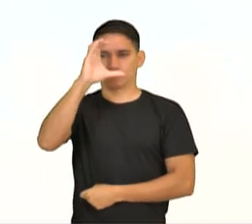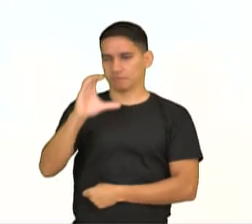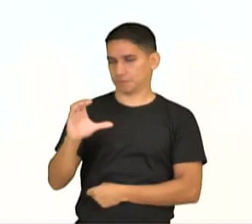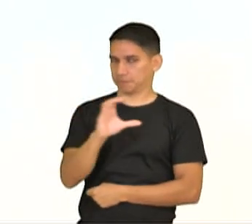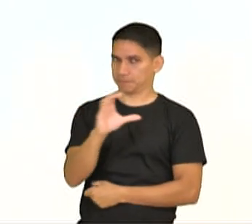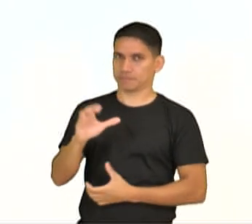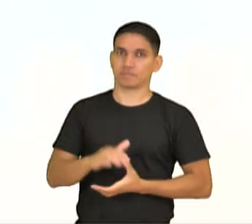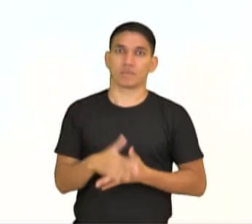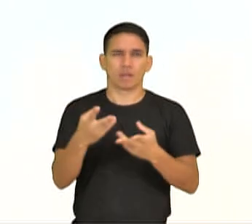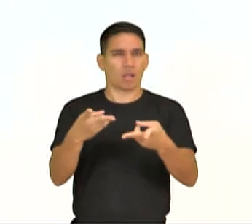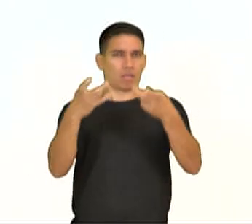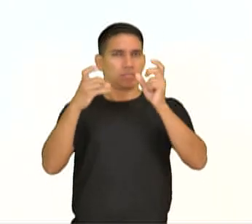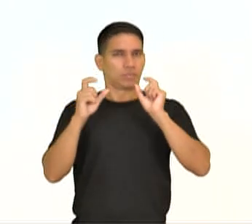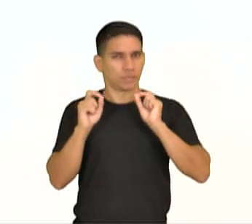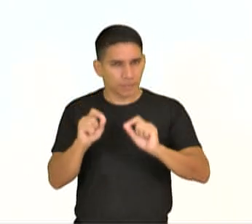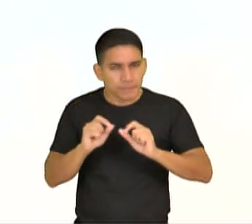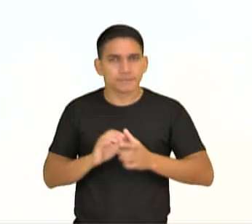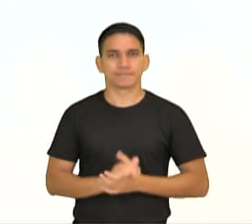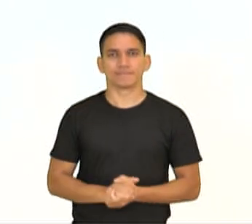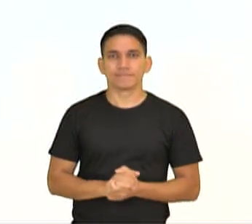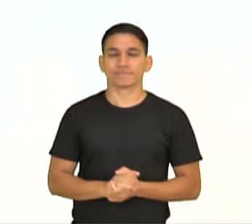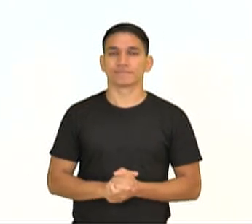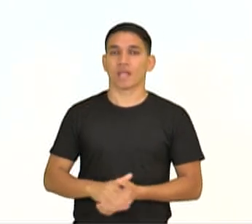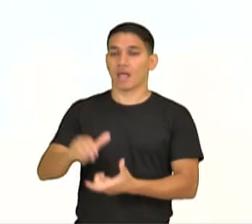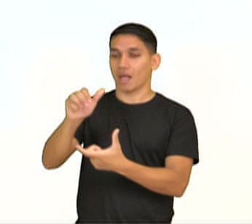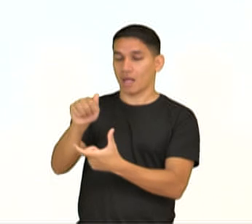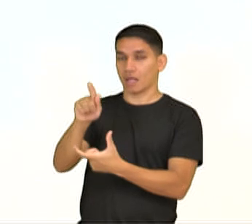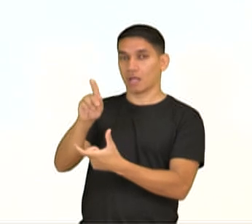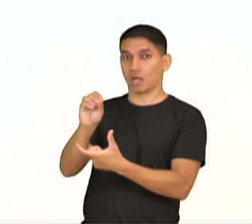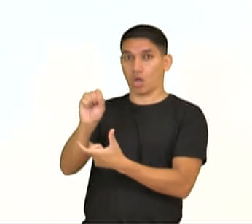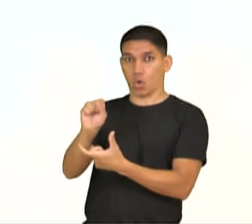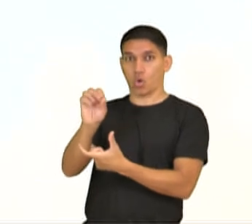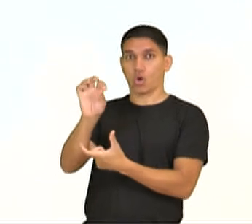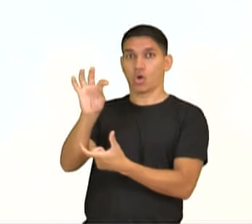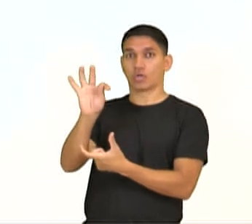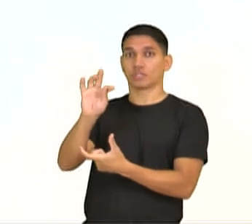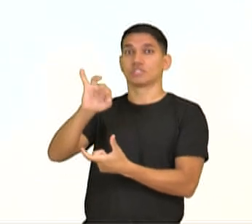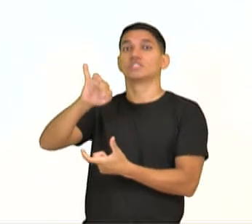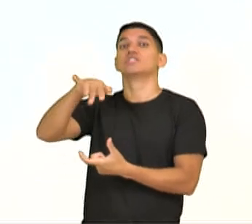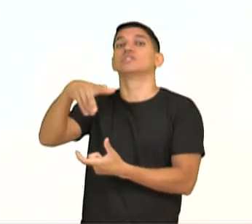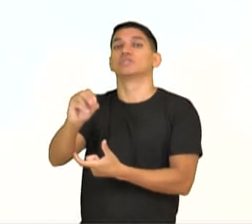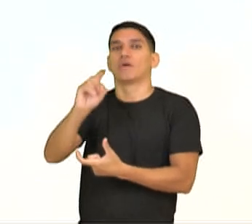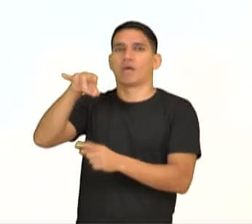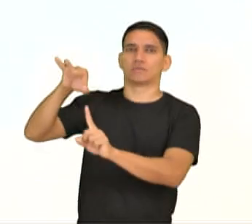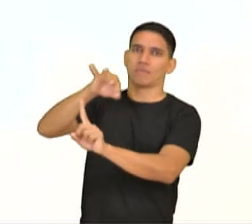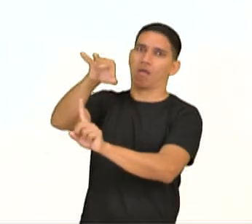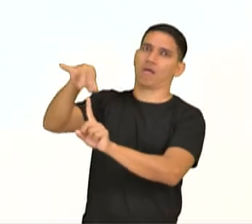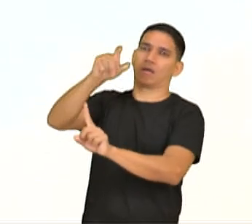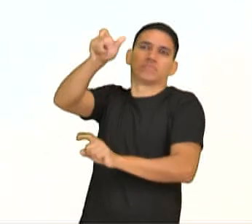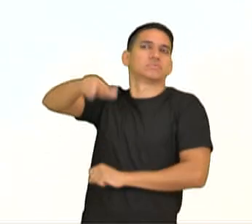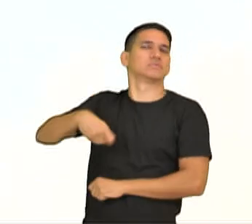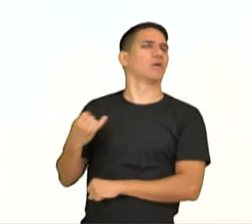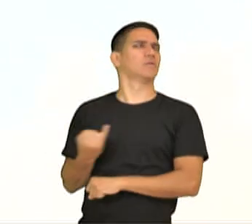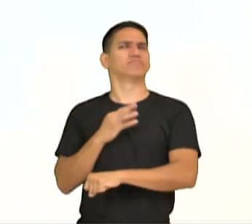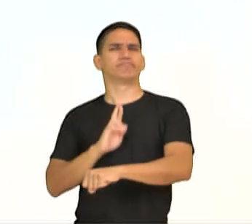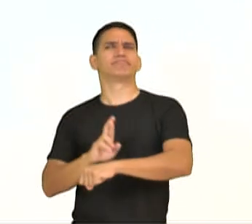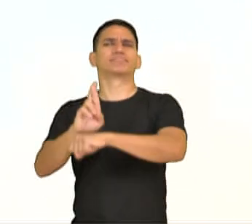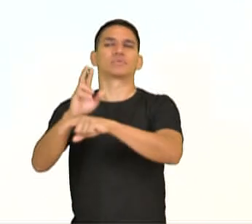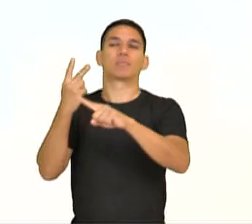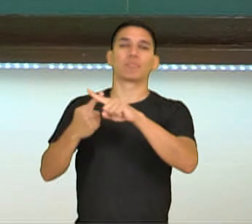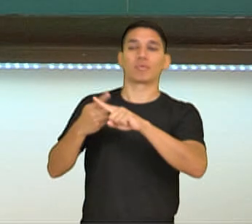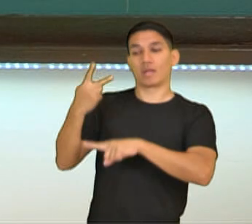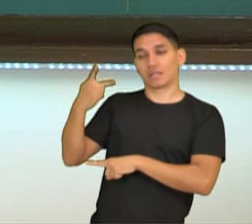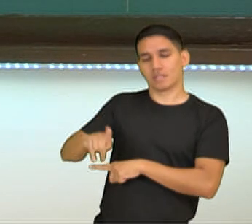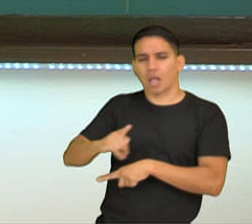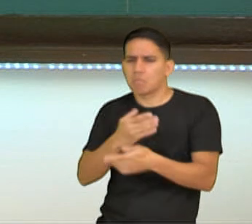você vai perceber, né, o Agostinho como um santo, né, como alguém relevante pelas suas